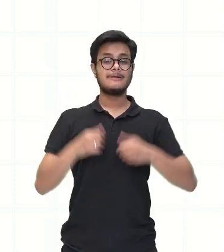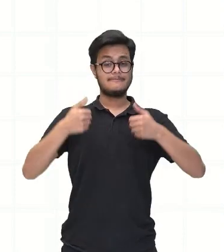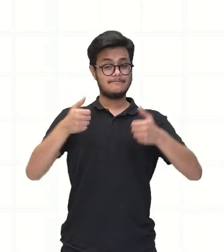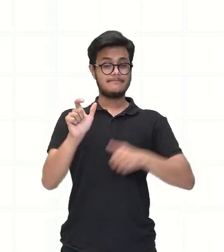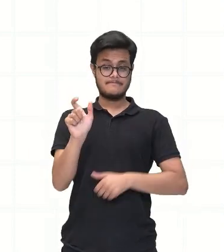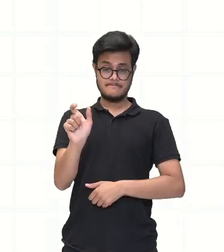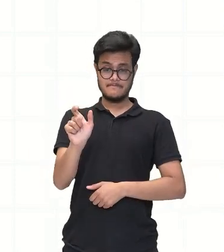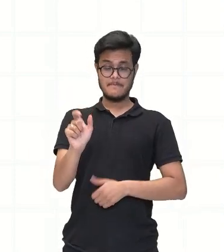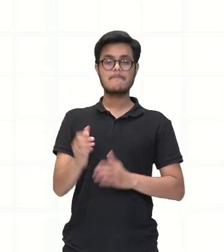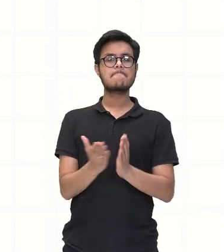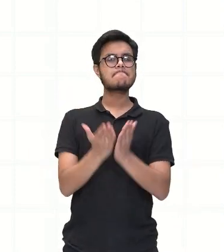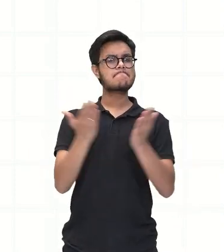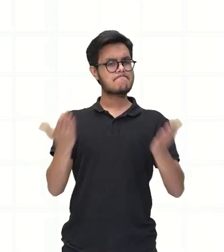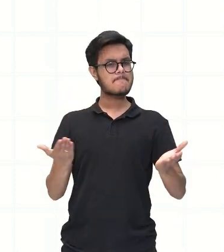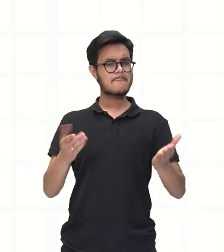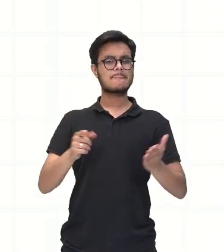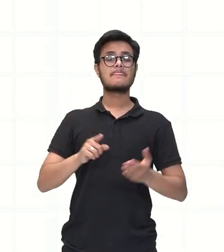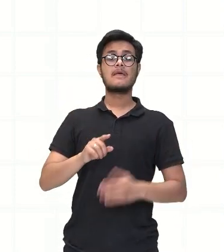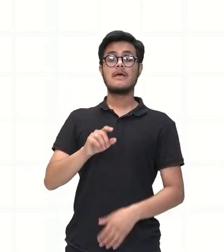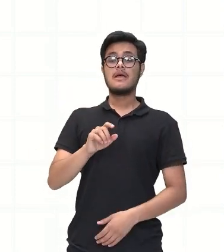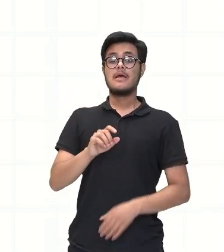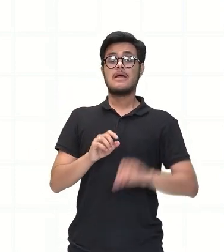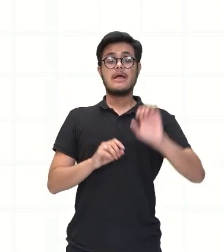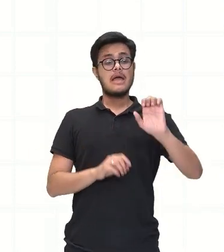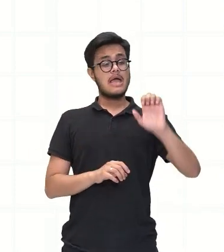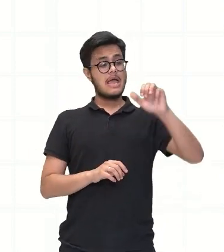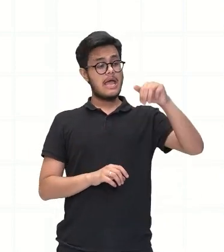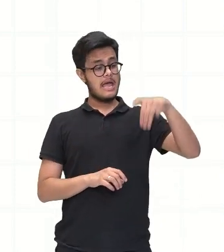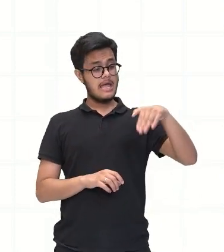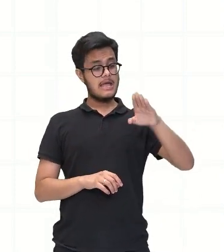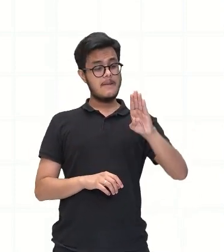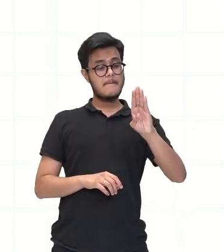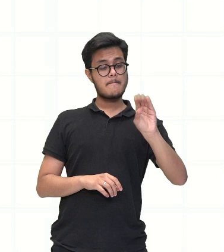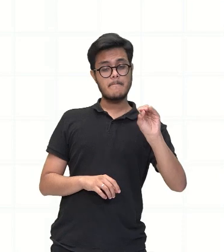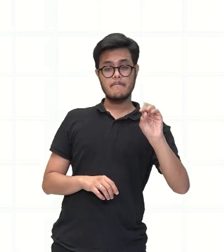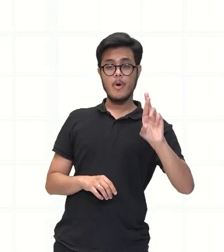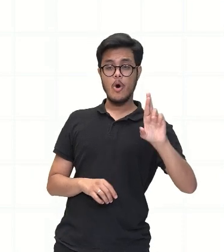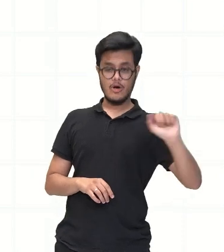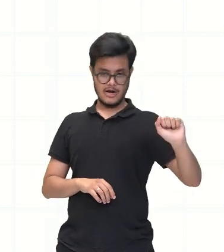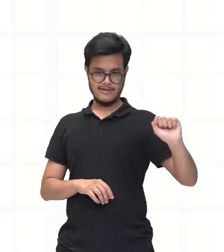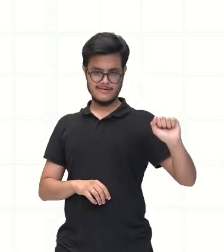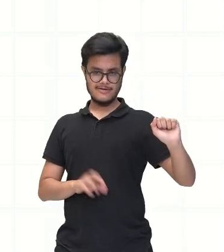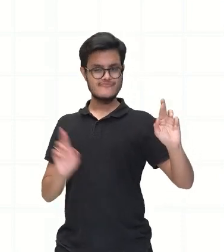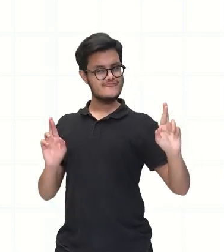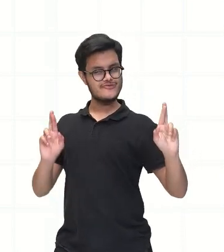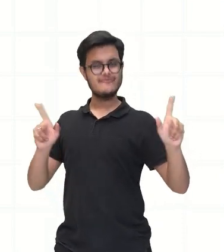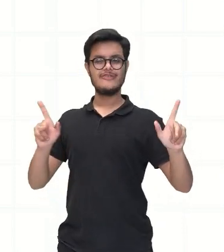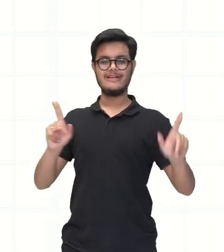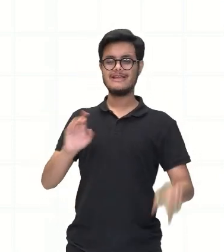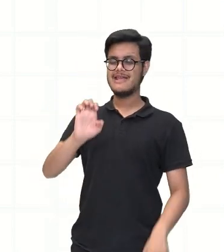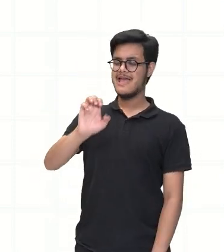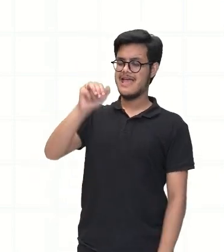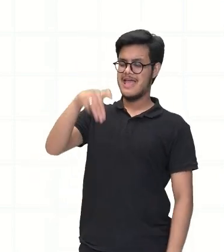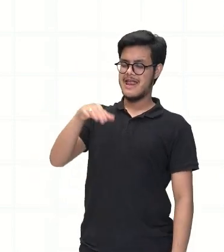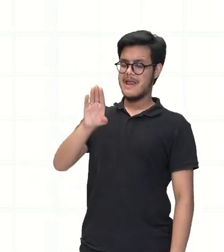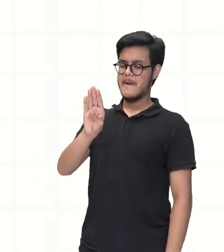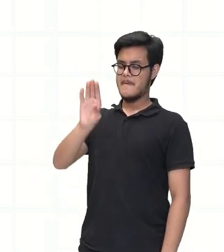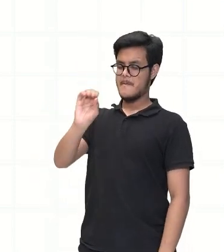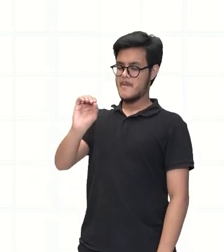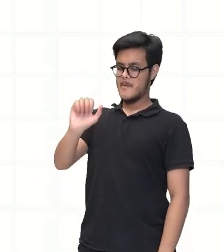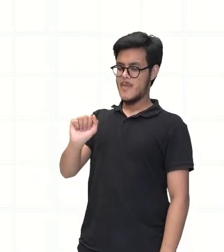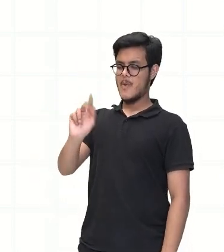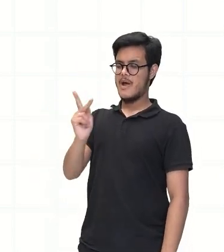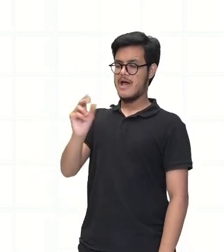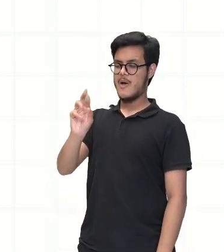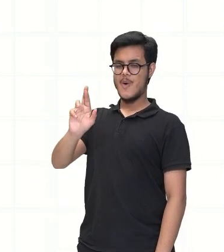palavras? Então, embora, noção de sair, de se retirar, em boa hora. Ok? Muito bem. Prosseguindo.